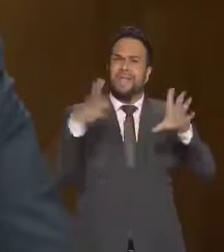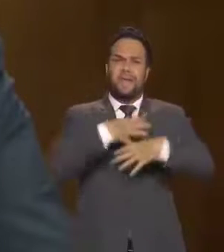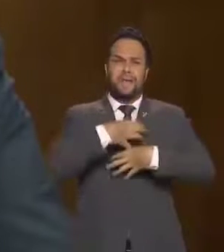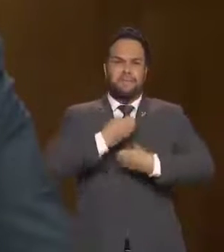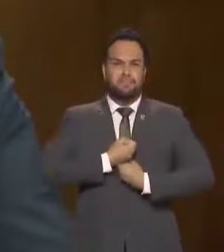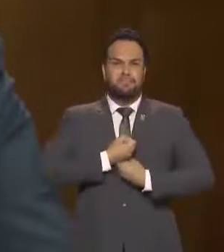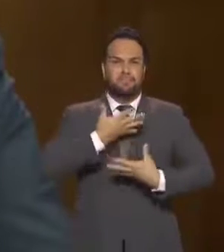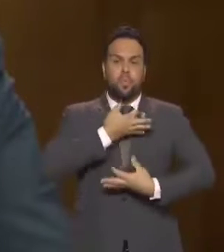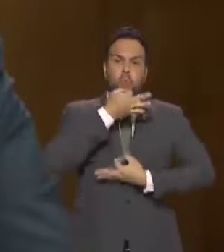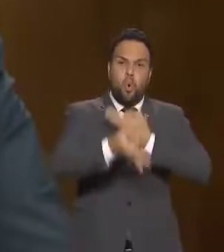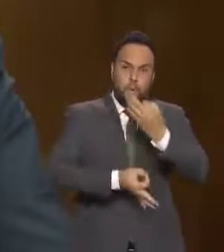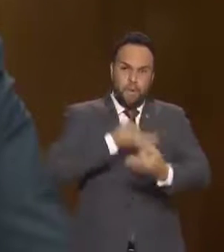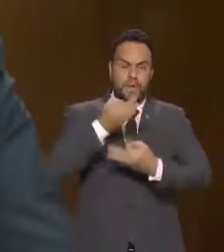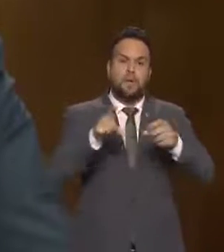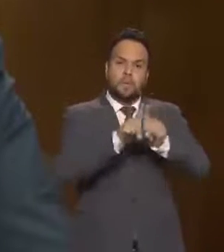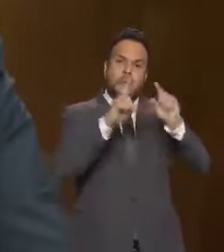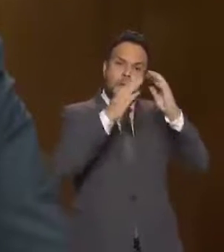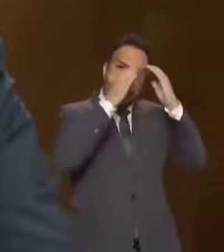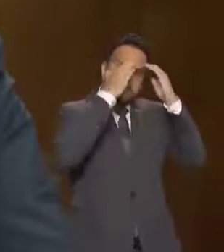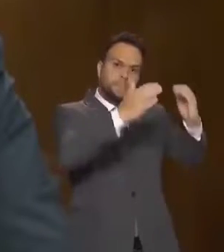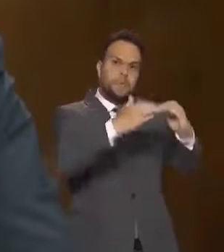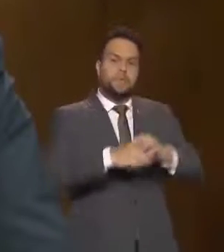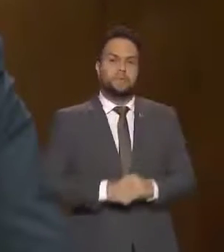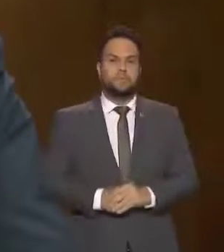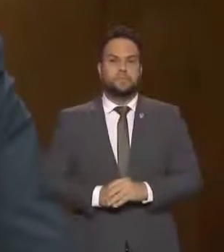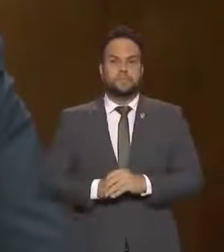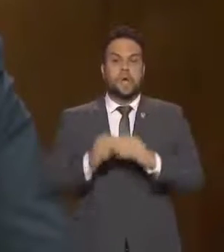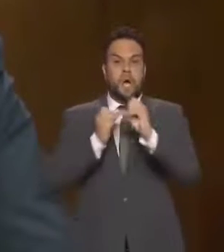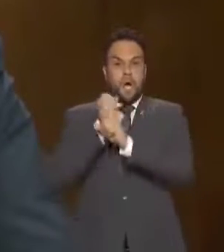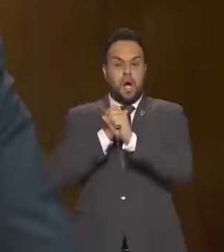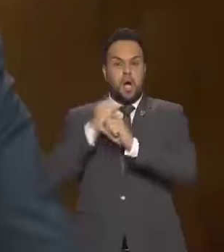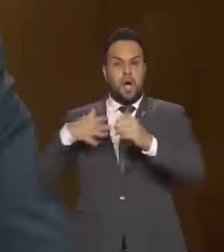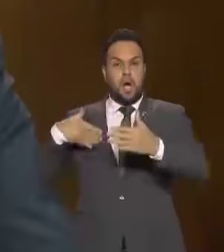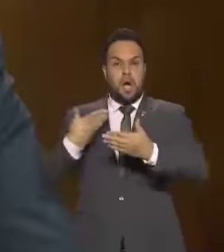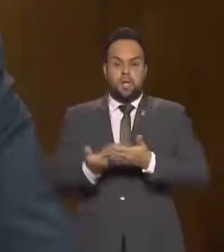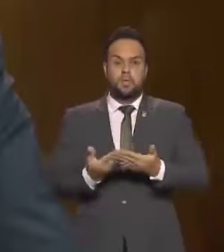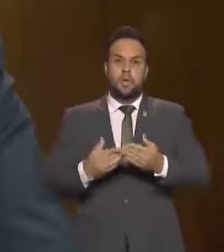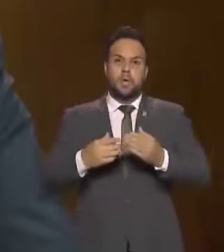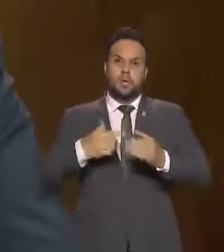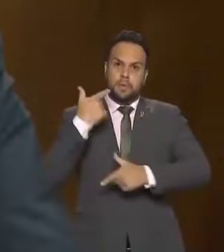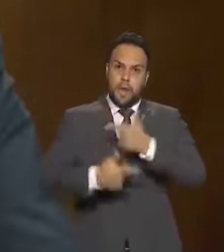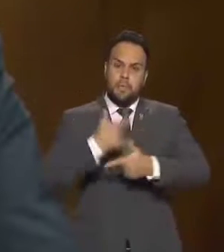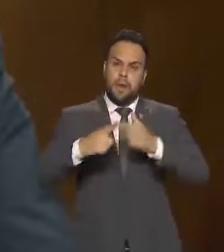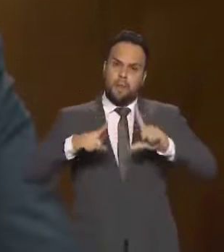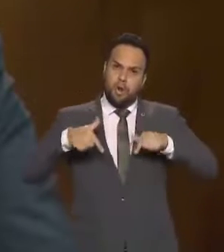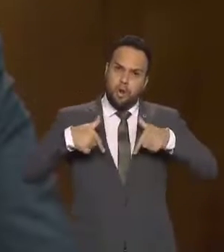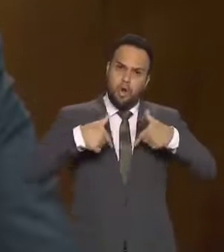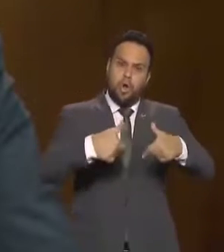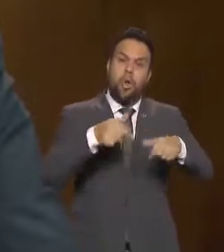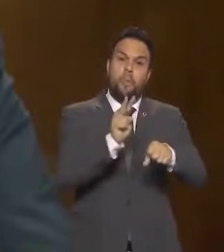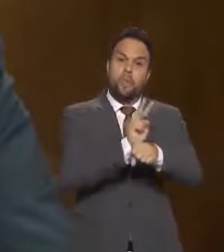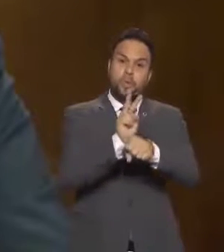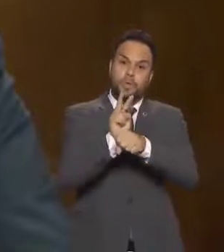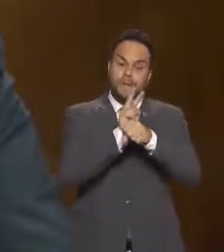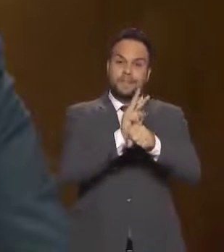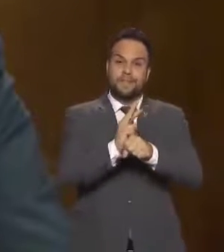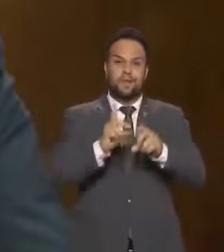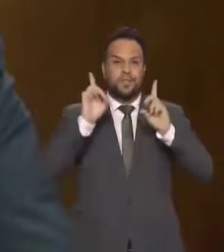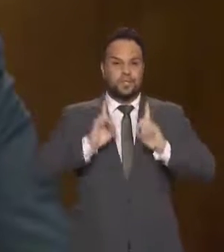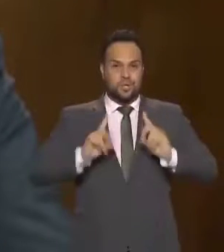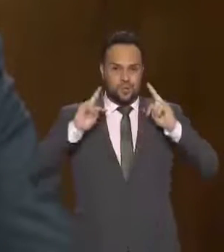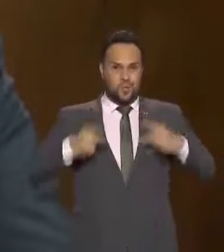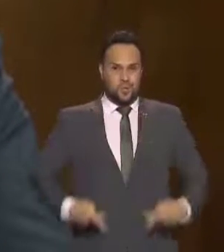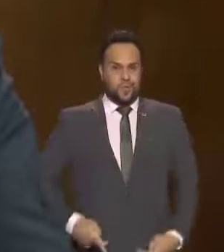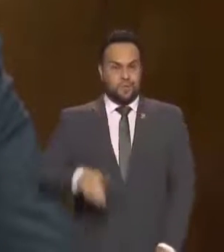expressar suas opiniões e de serem ouvidos nos últimos anos trabalhamos com afinco na promoção e proteção